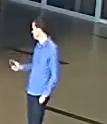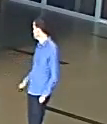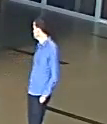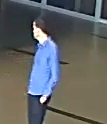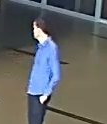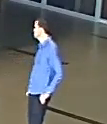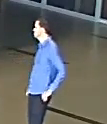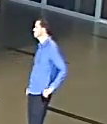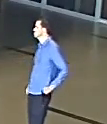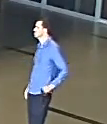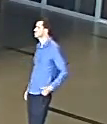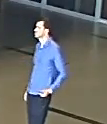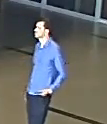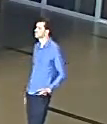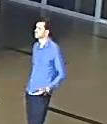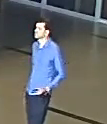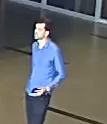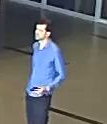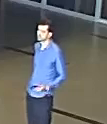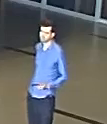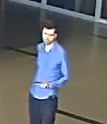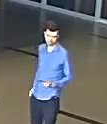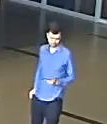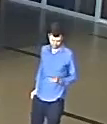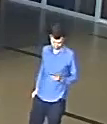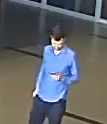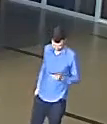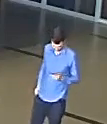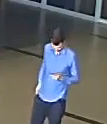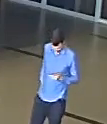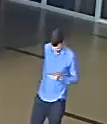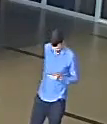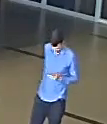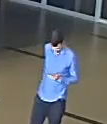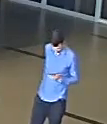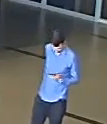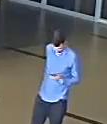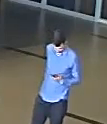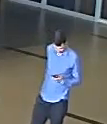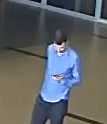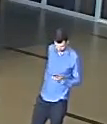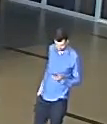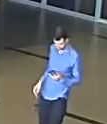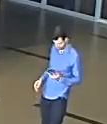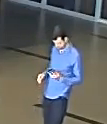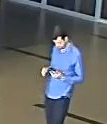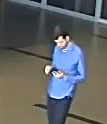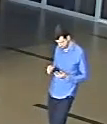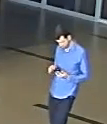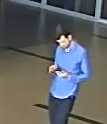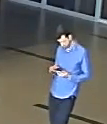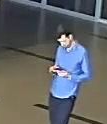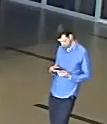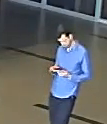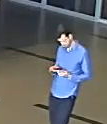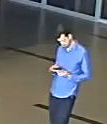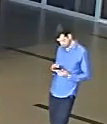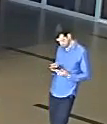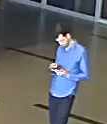d'água e nós temos que ficar atentos porque todos aqueles direitos que nós construímos que nós